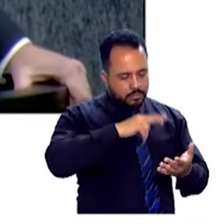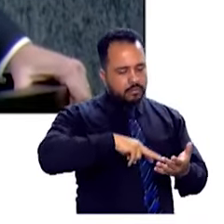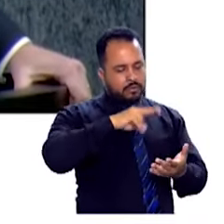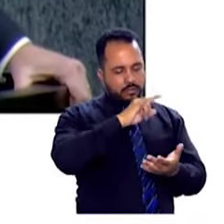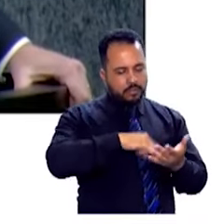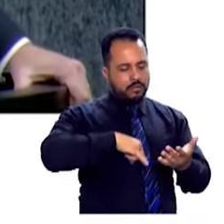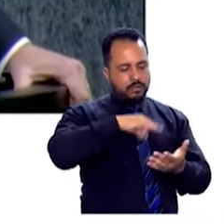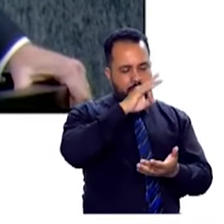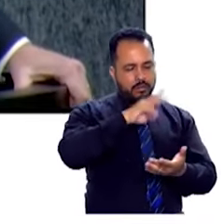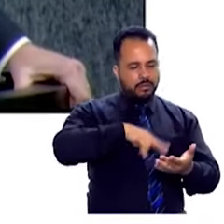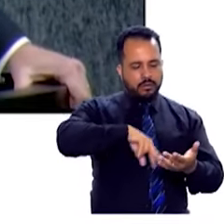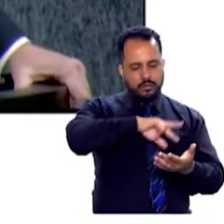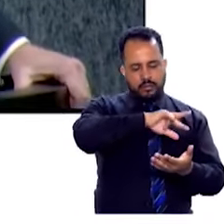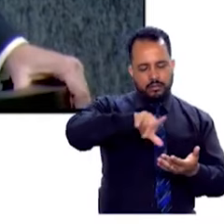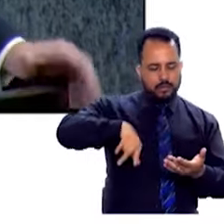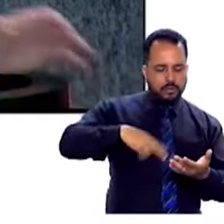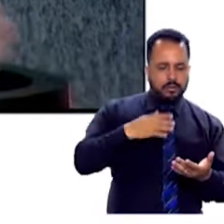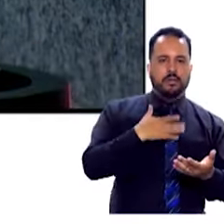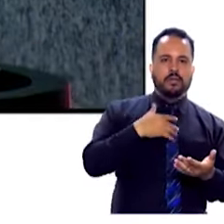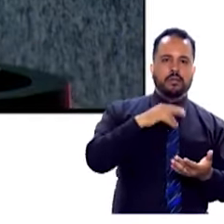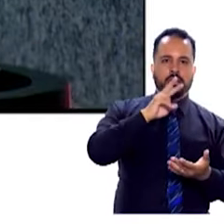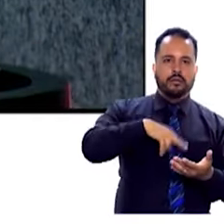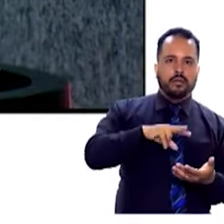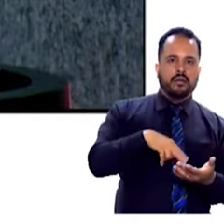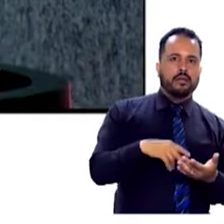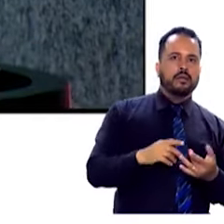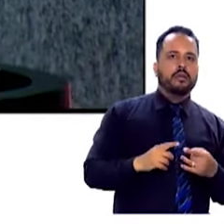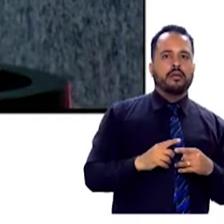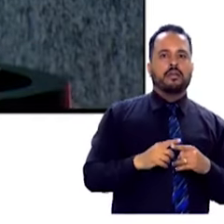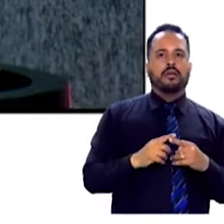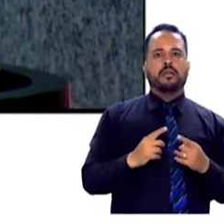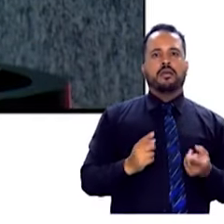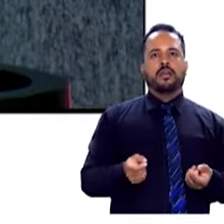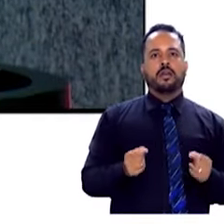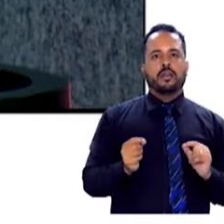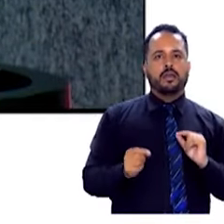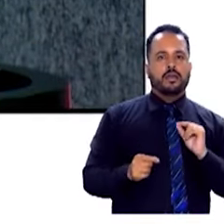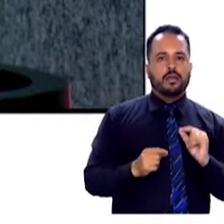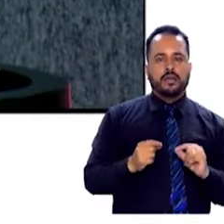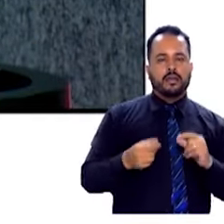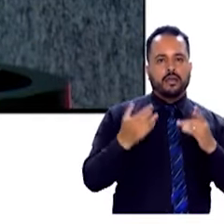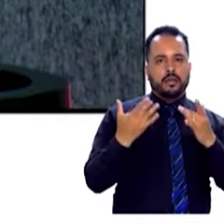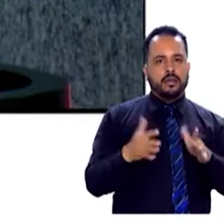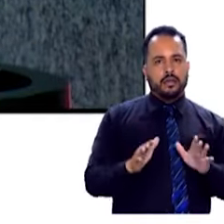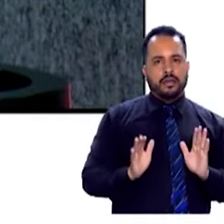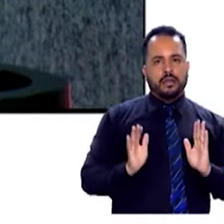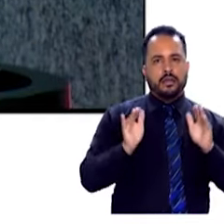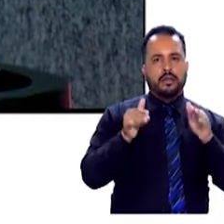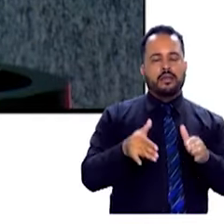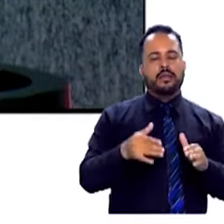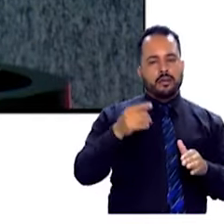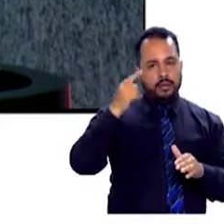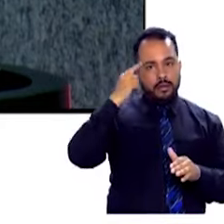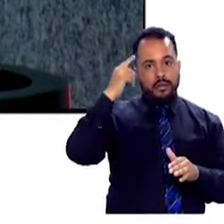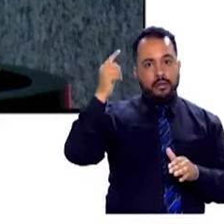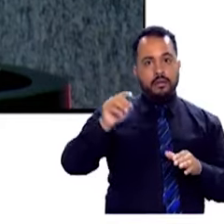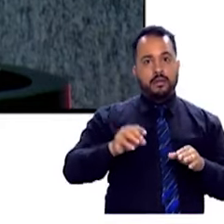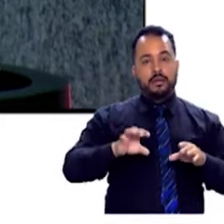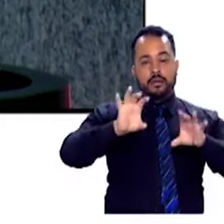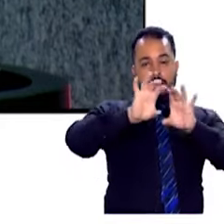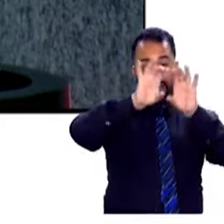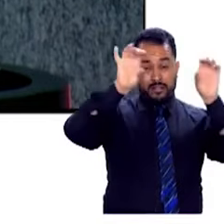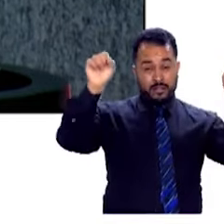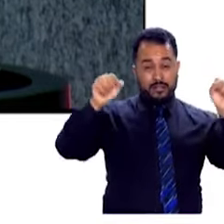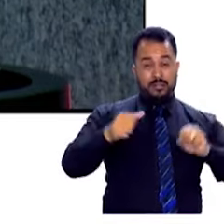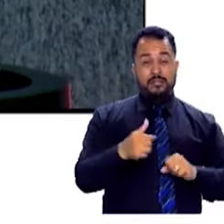bons eh pois bem Como é que é o modo de acesso só para dar uma ideia para vocês a corte tem 12